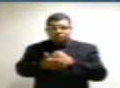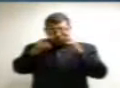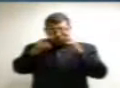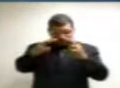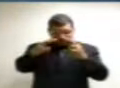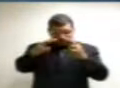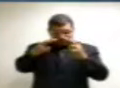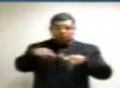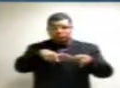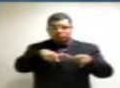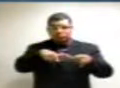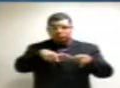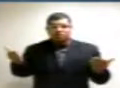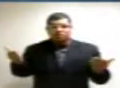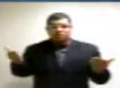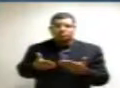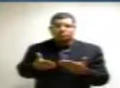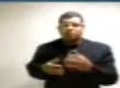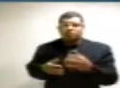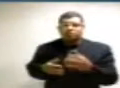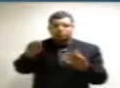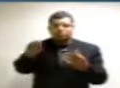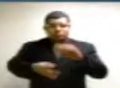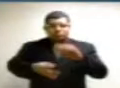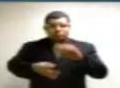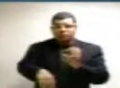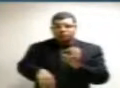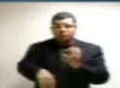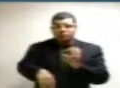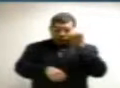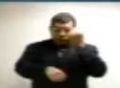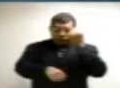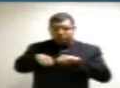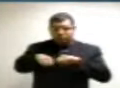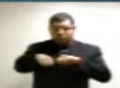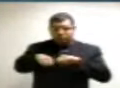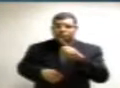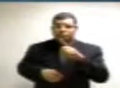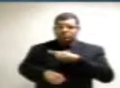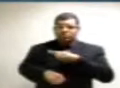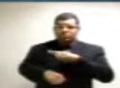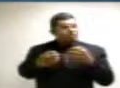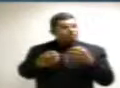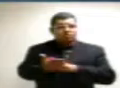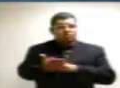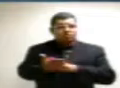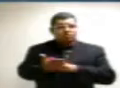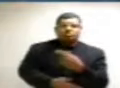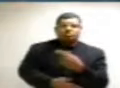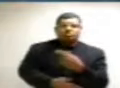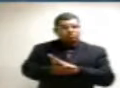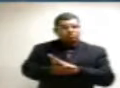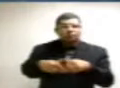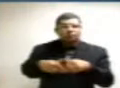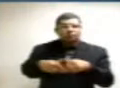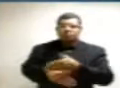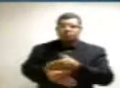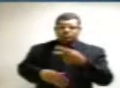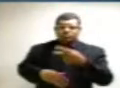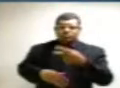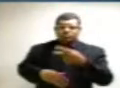do respeito e da legitimidade que o Tribunal de Justiça do Estado do Amazonas precisa ter, não perante nós,